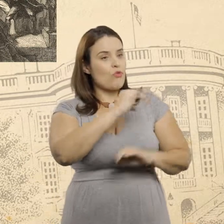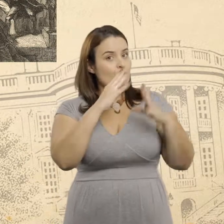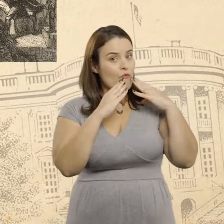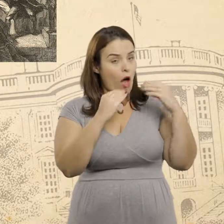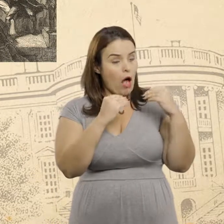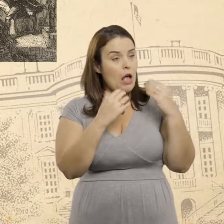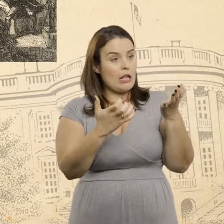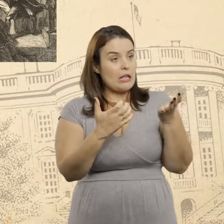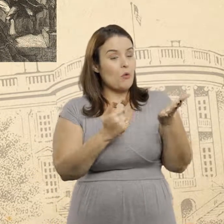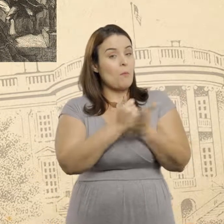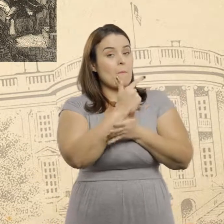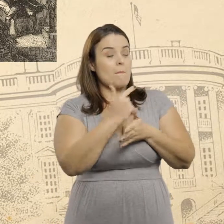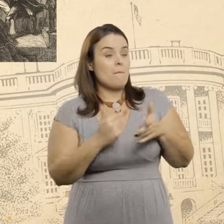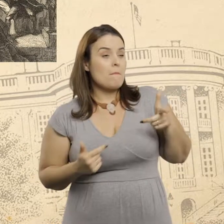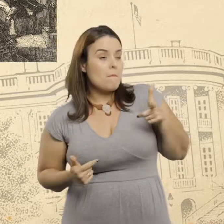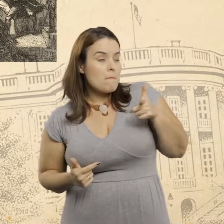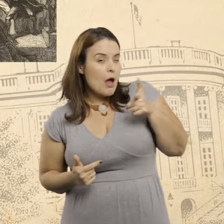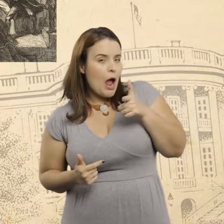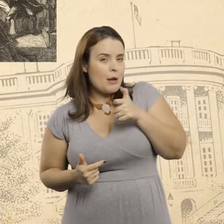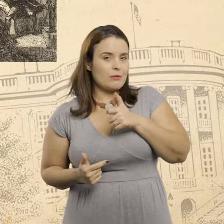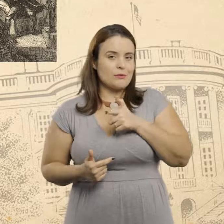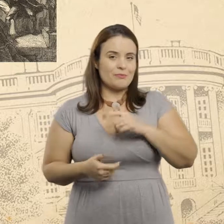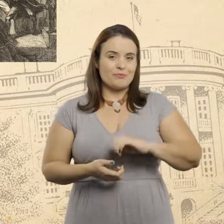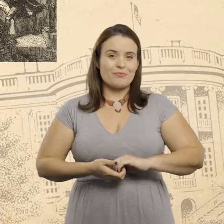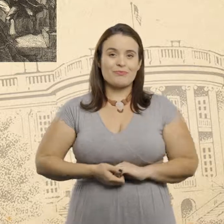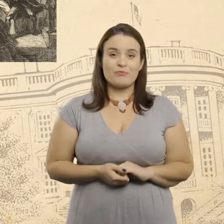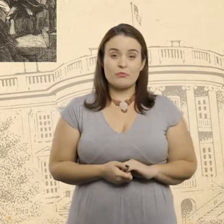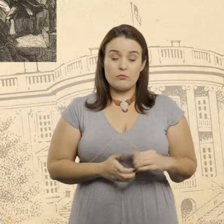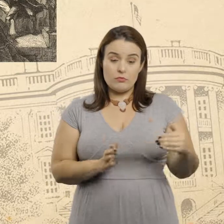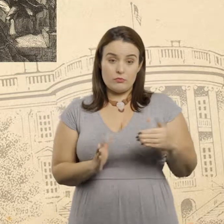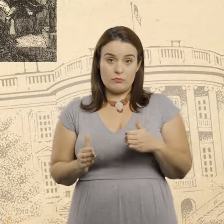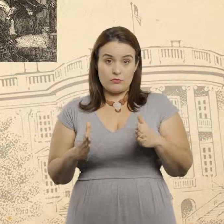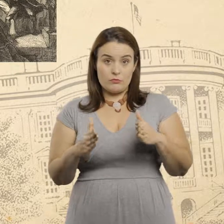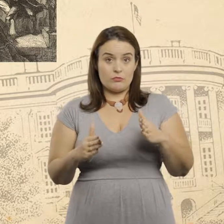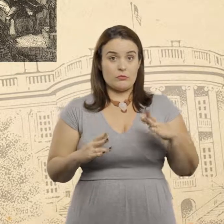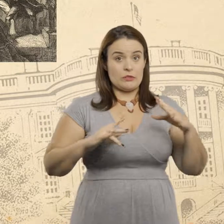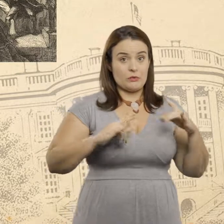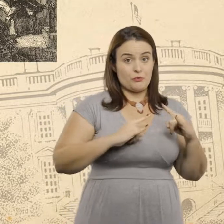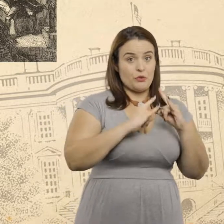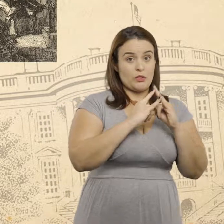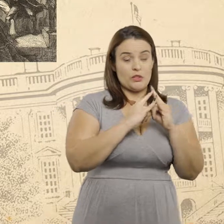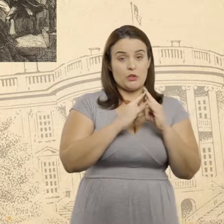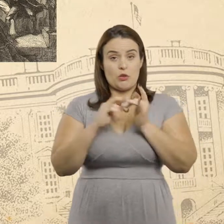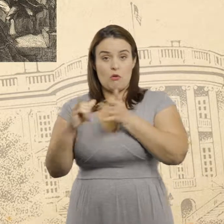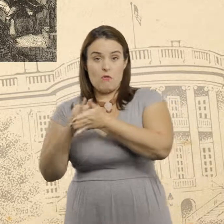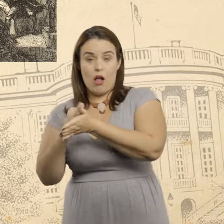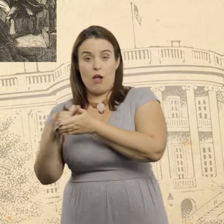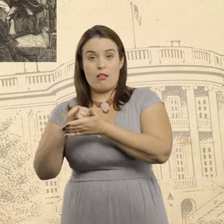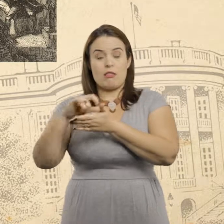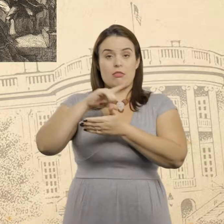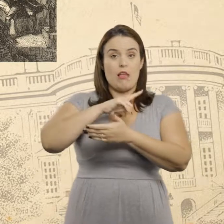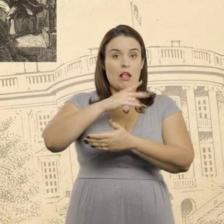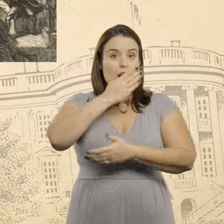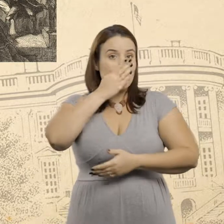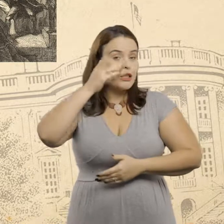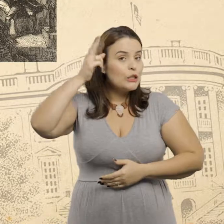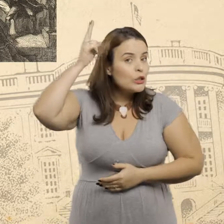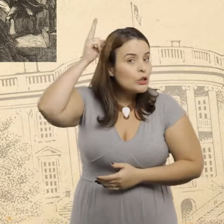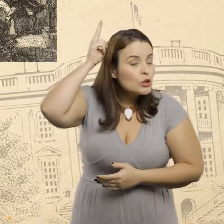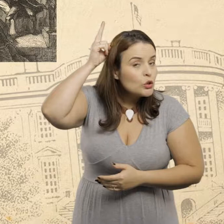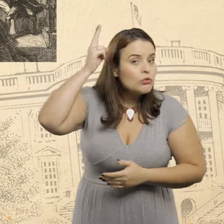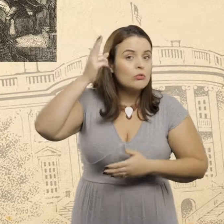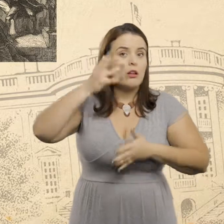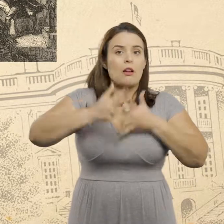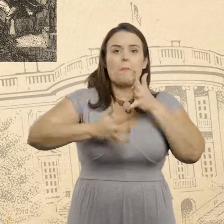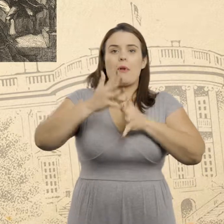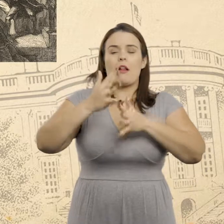queria comprar armas. Ele ouviu dizer que no caminho entre São Francisco e Nova York havia índios que poderiam atrapalhar a